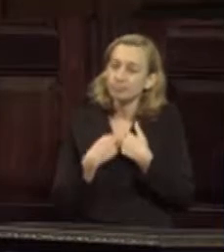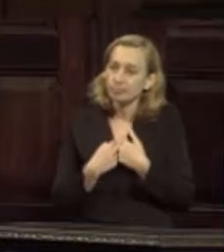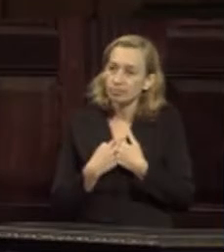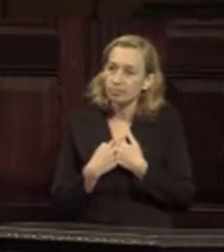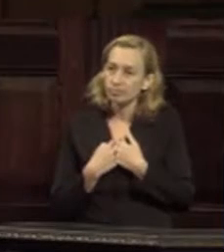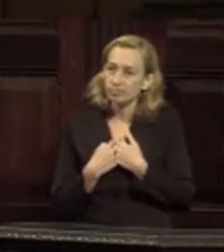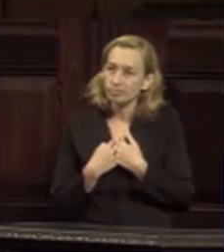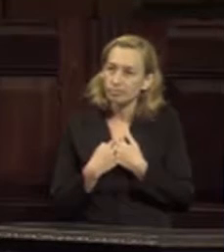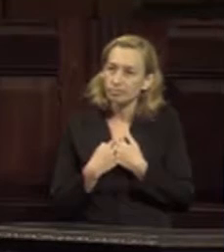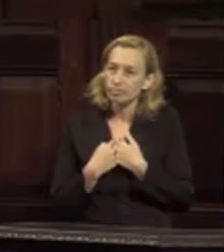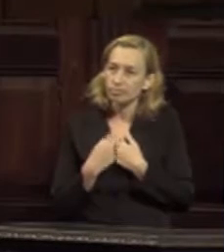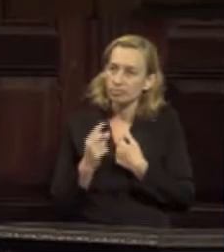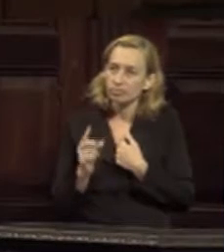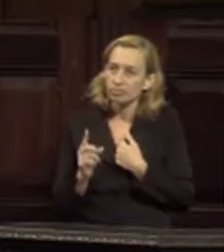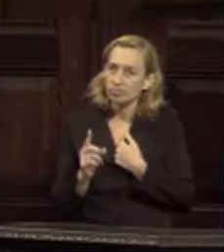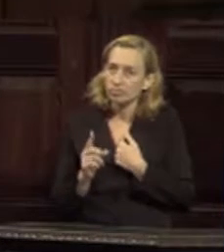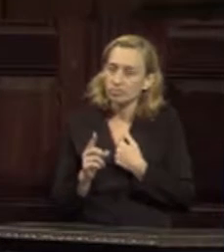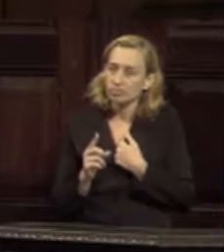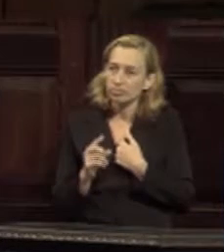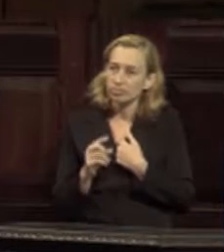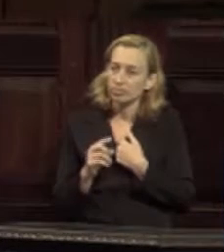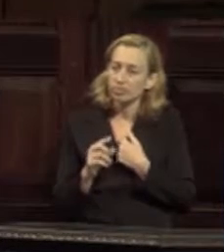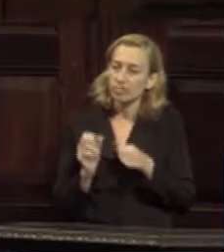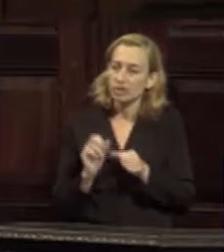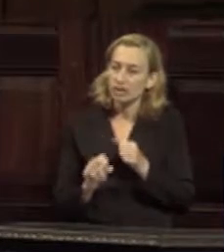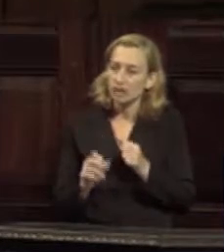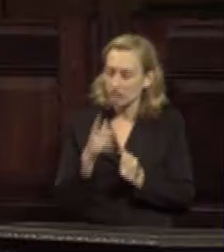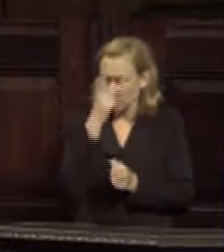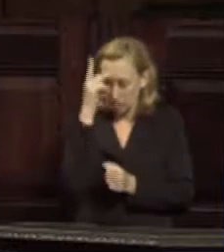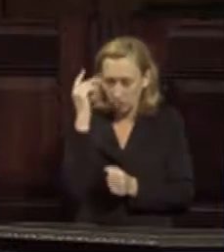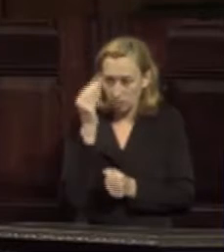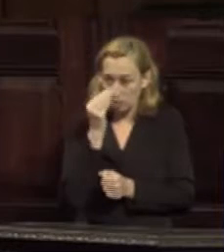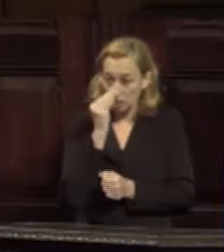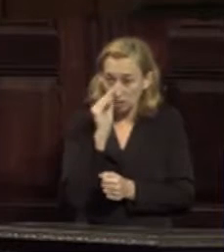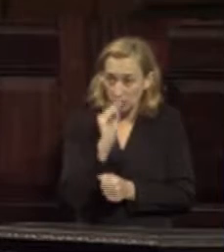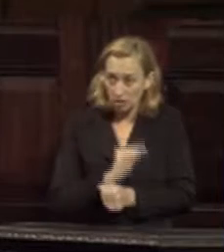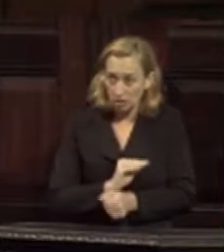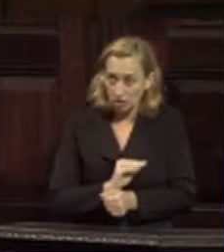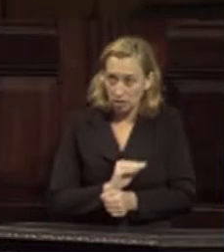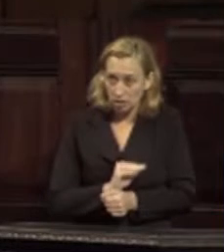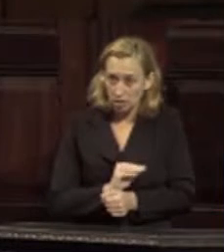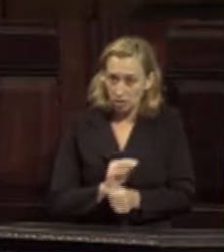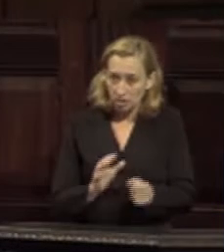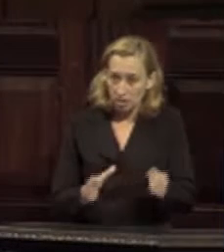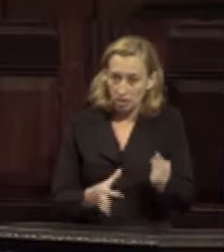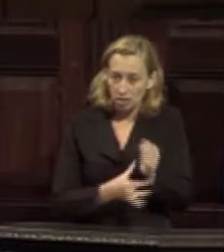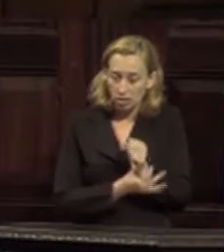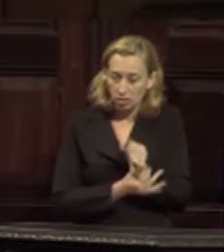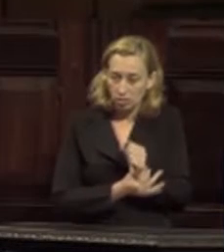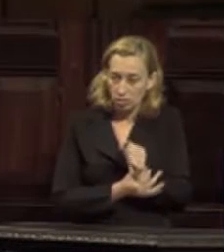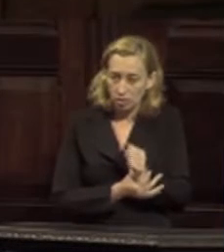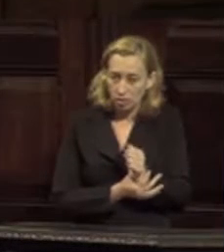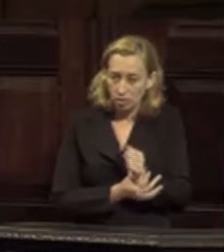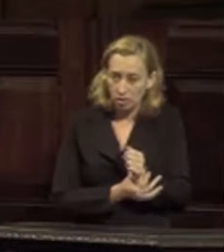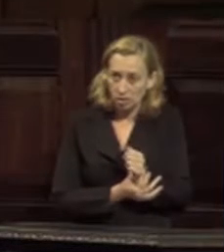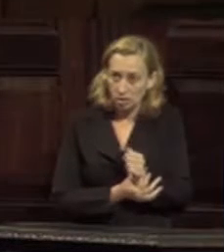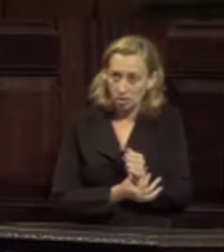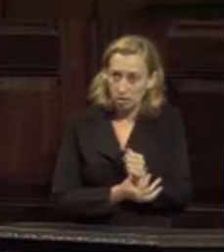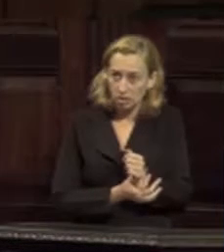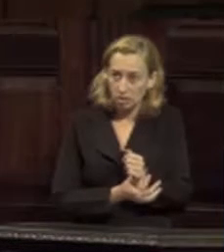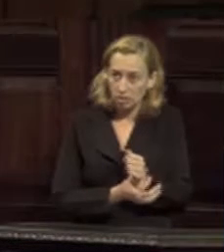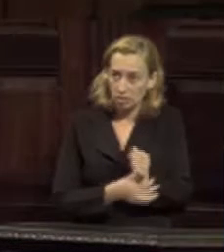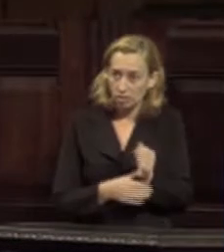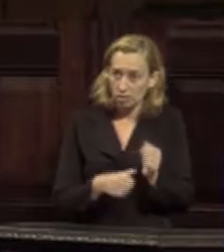desmotivar, desmoralizar as forças de segurança. Então aquilo que já começou